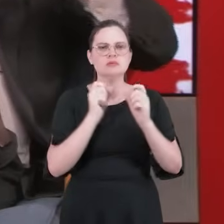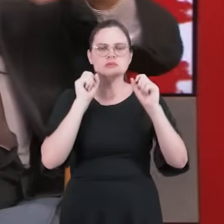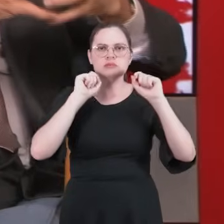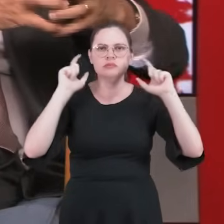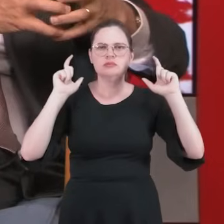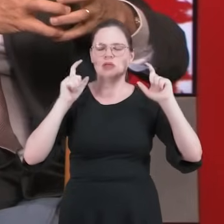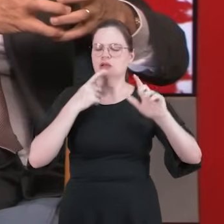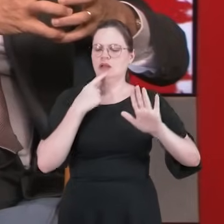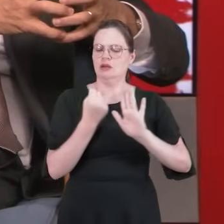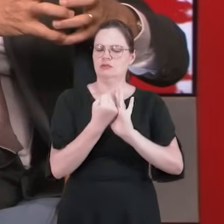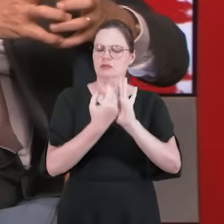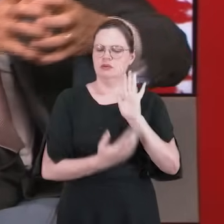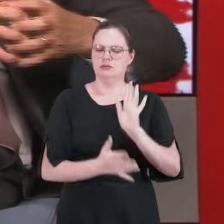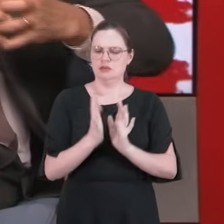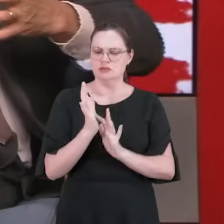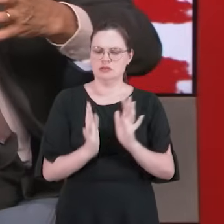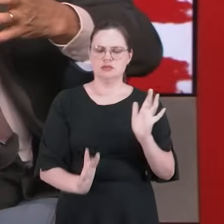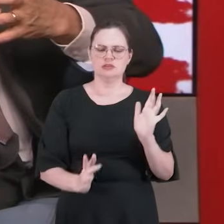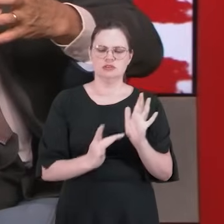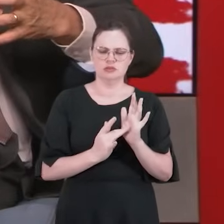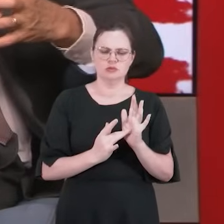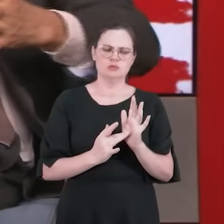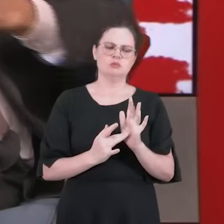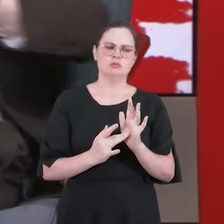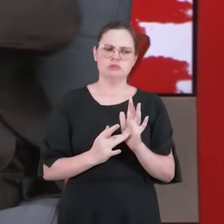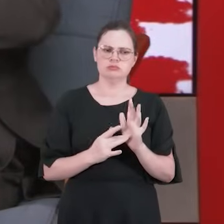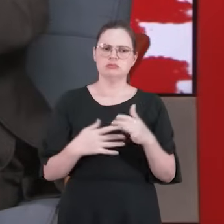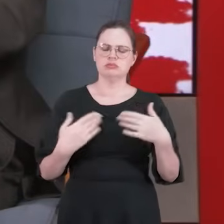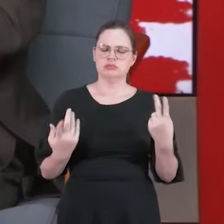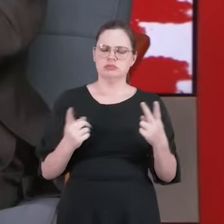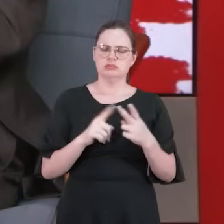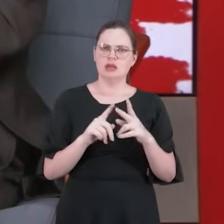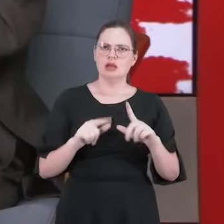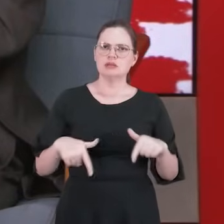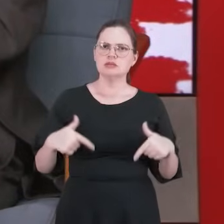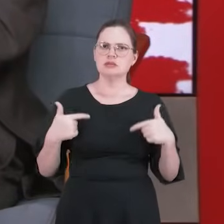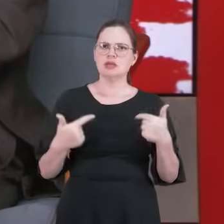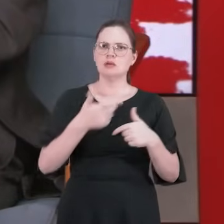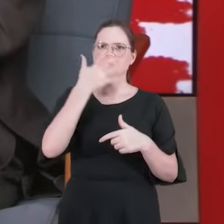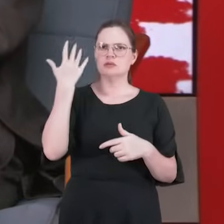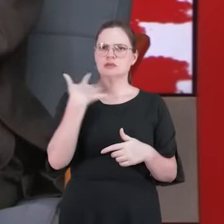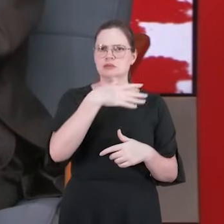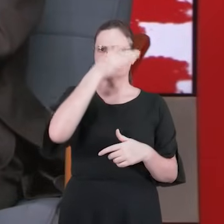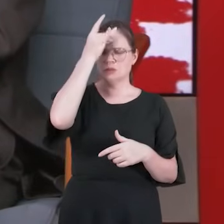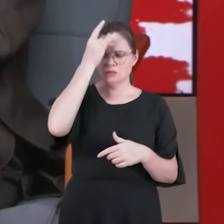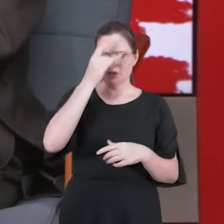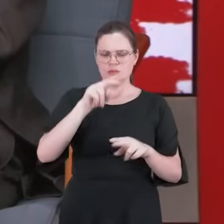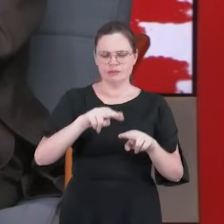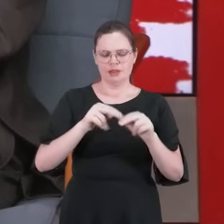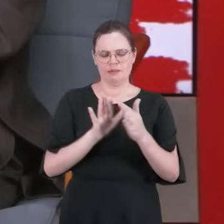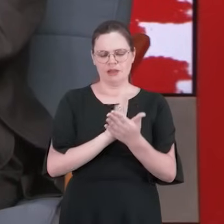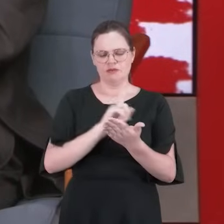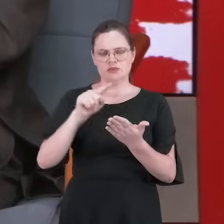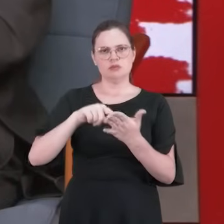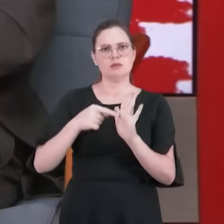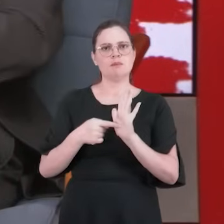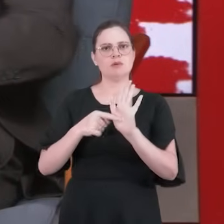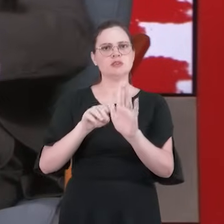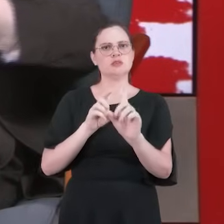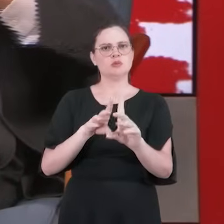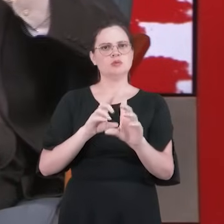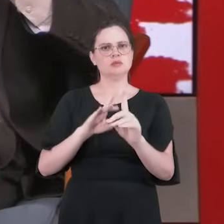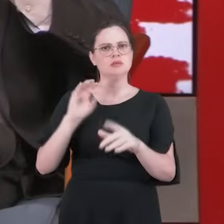o clamor pelo sangue de Jesus agora e a operação do sangue de Jesus na palavra para mostrar o